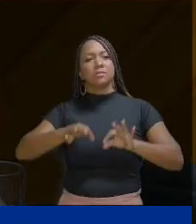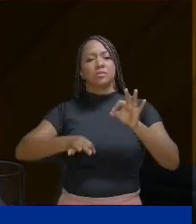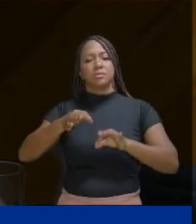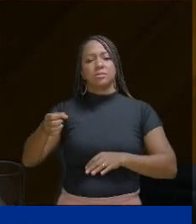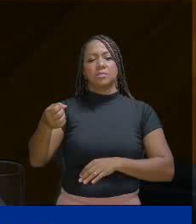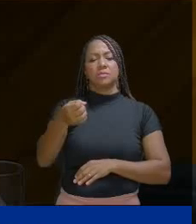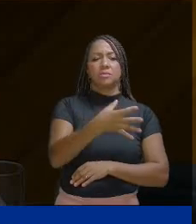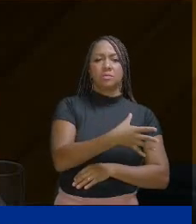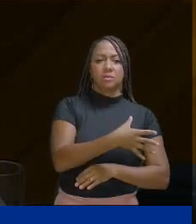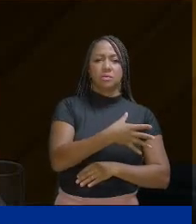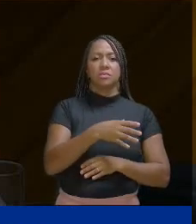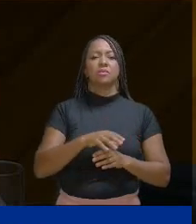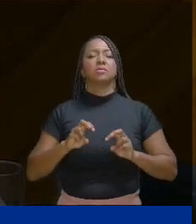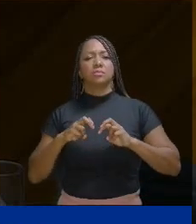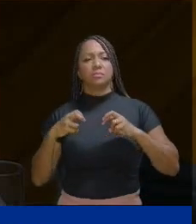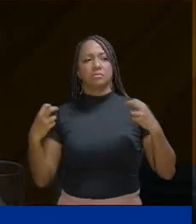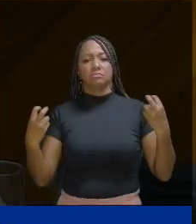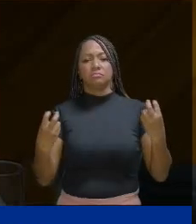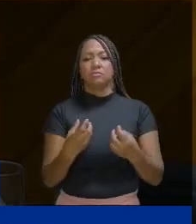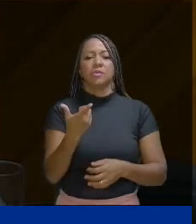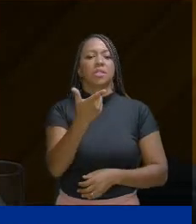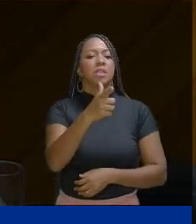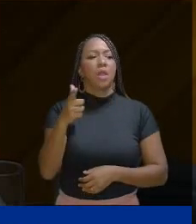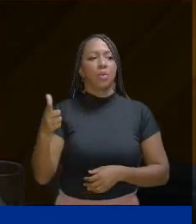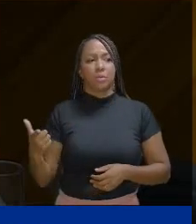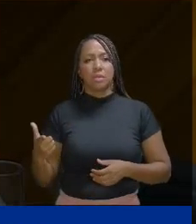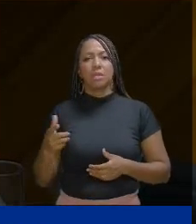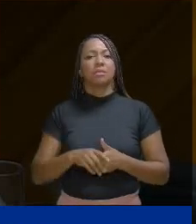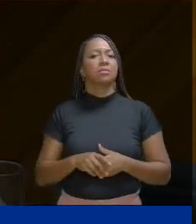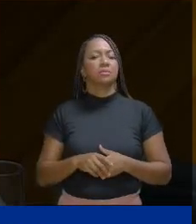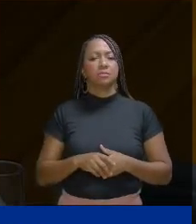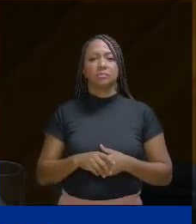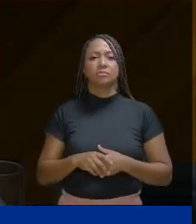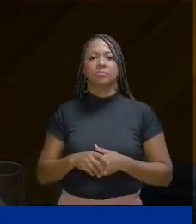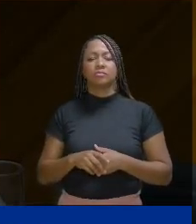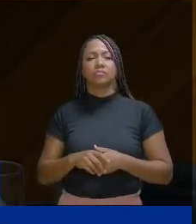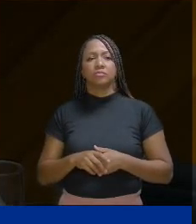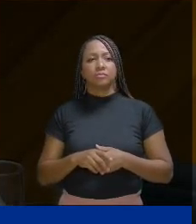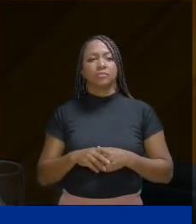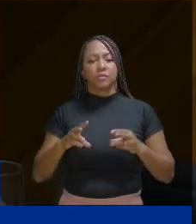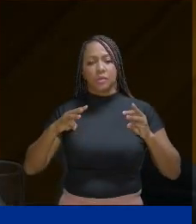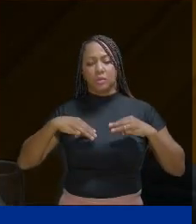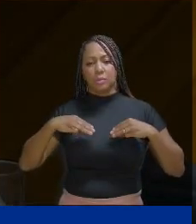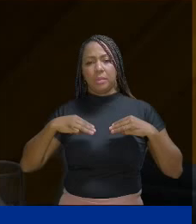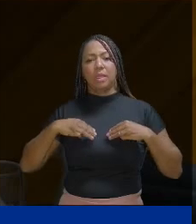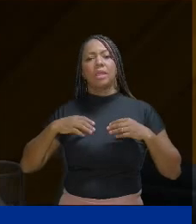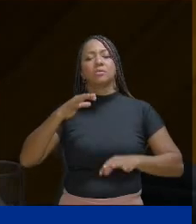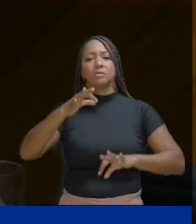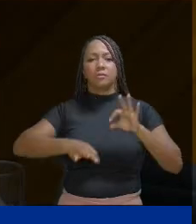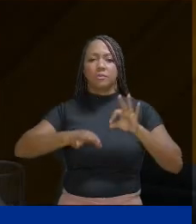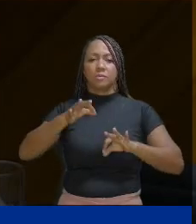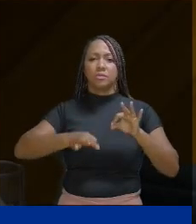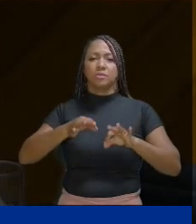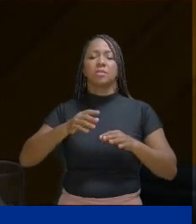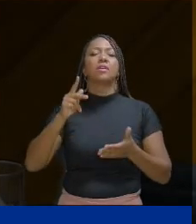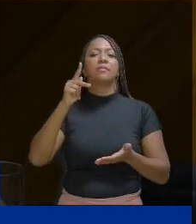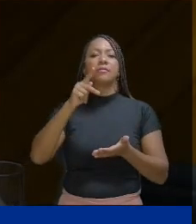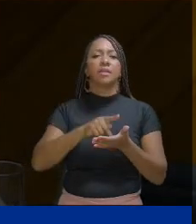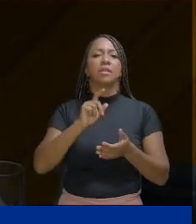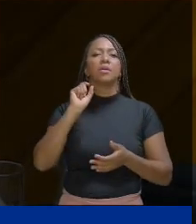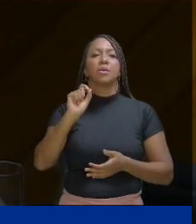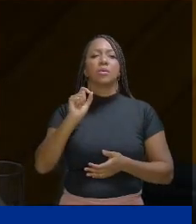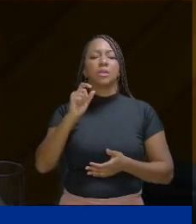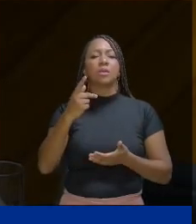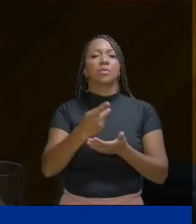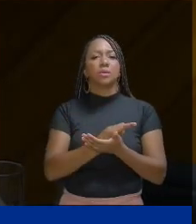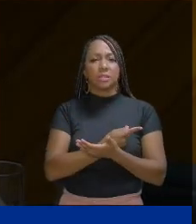novo julgamento por esta Corte, não houve nenhuma reprimenda em relação ao mérito do que foi julgado. Na verdade, o que